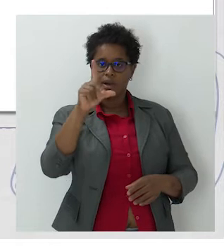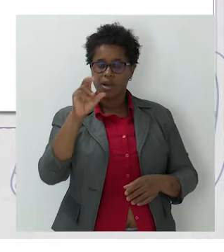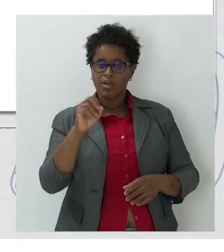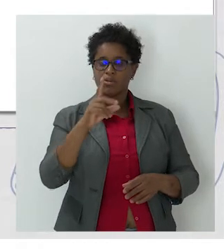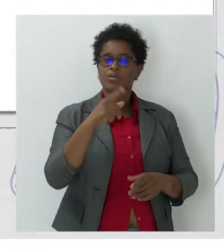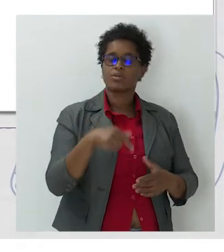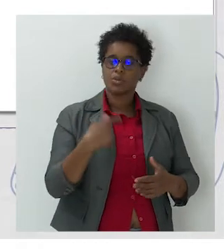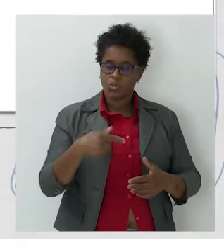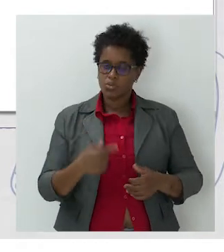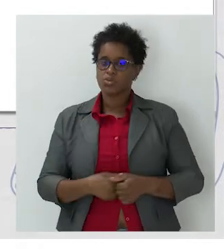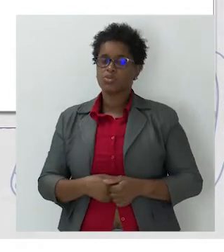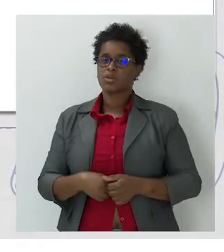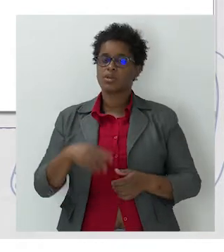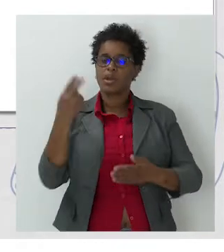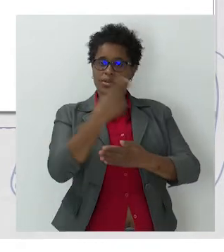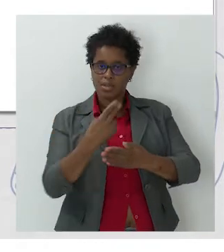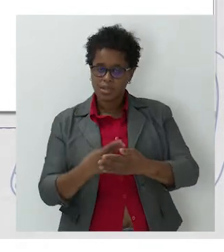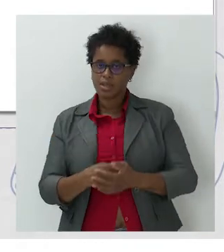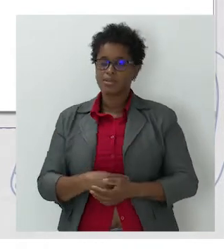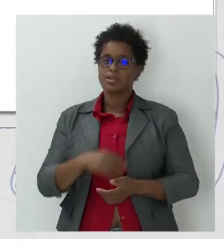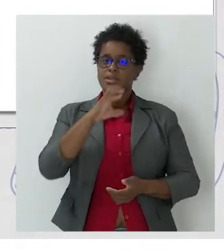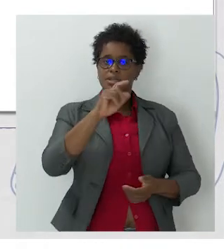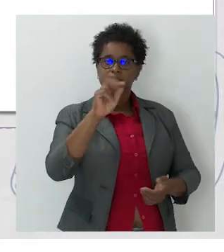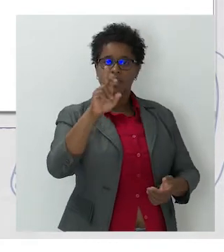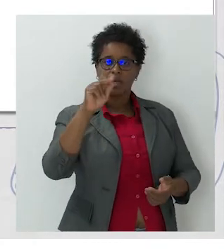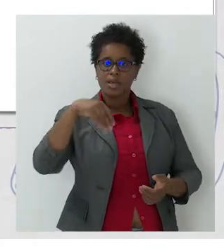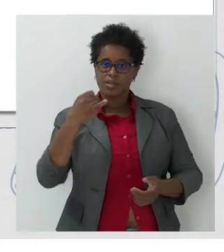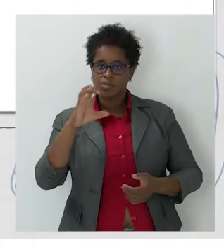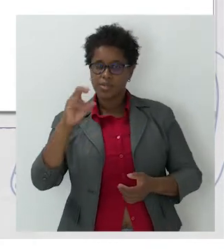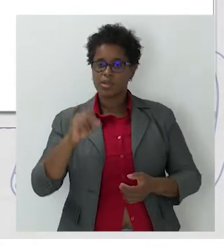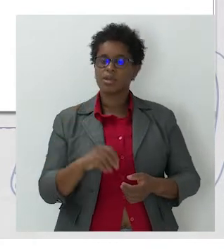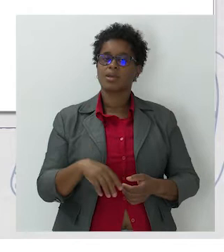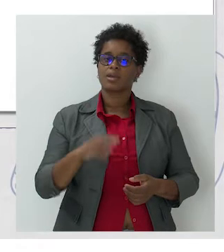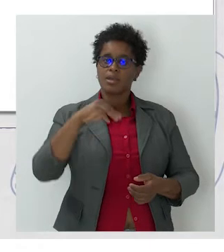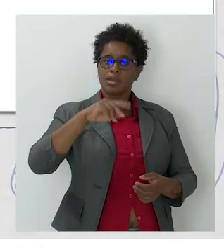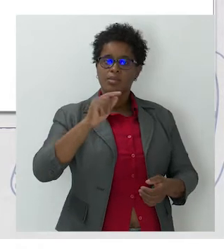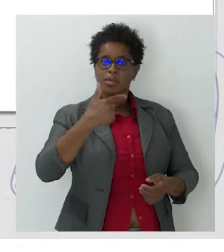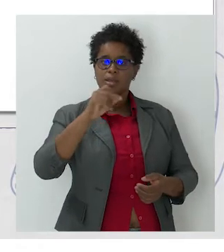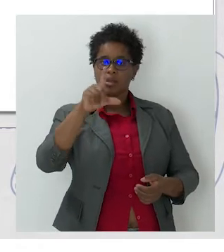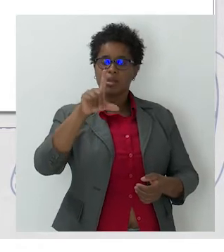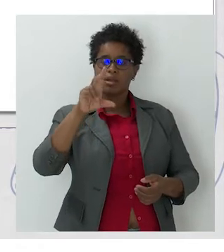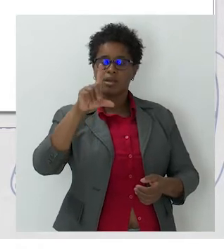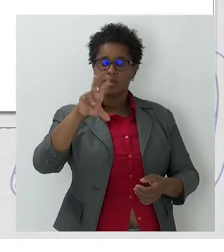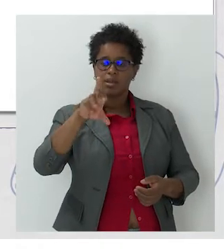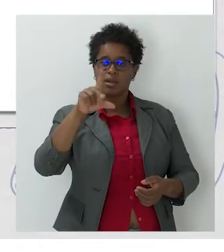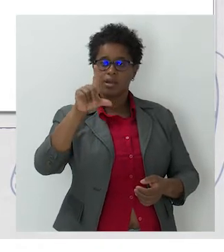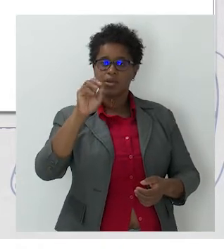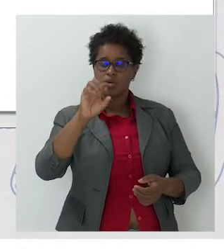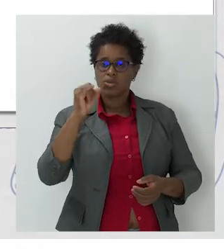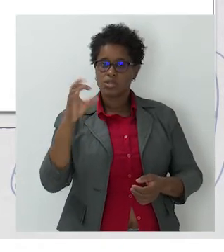etc. Artesanato, a cerâmica e a metalurgia. E a